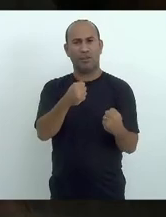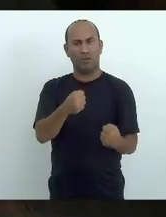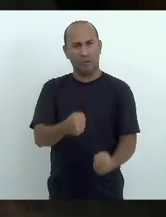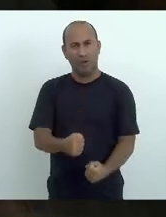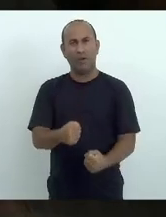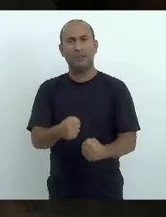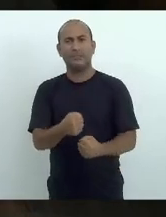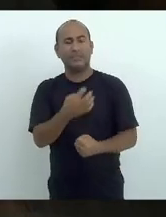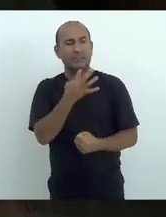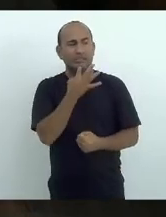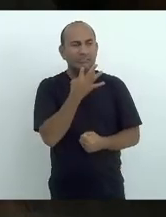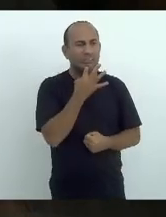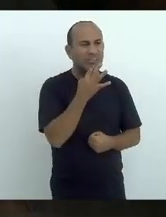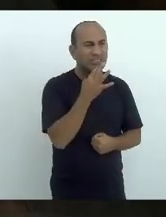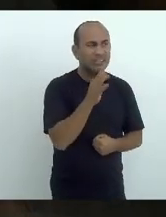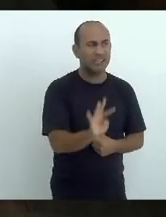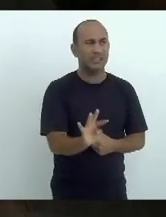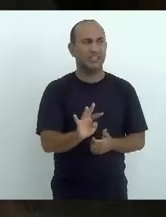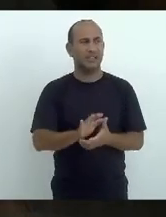ela desconhecia